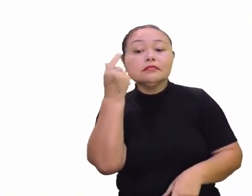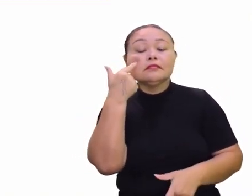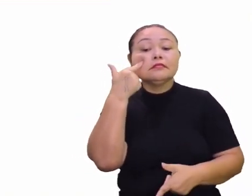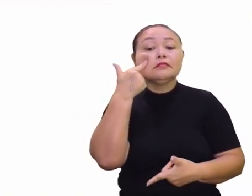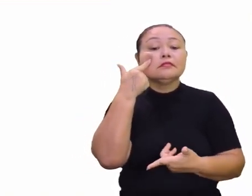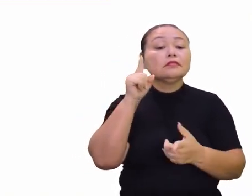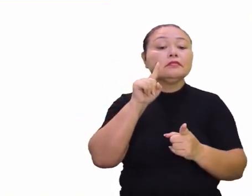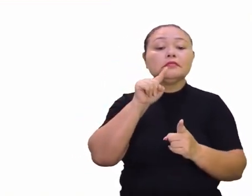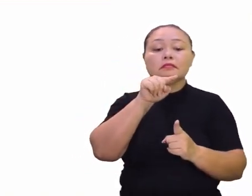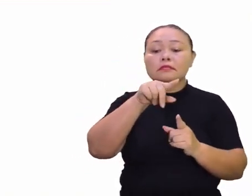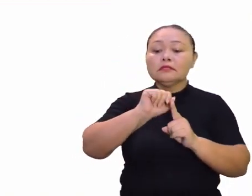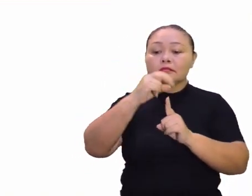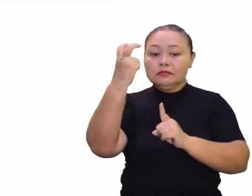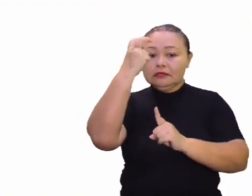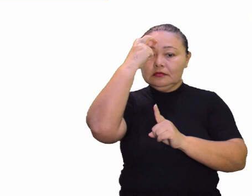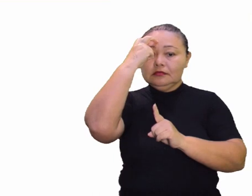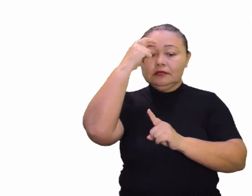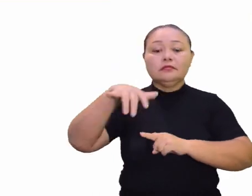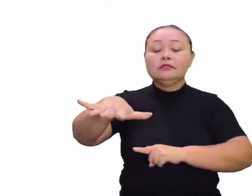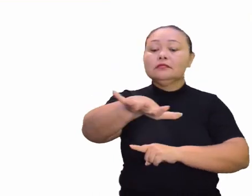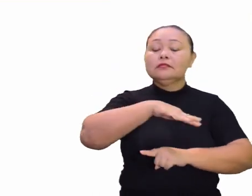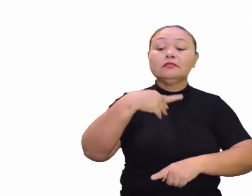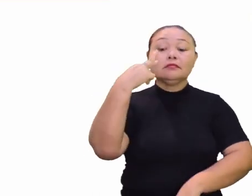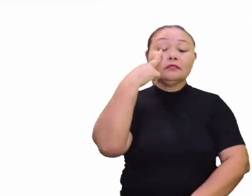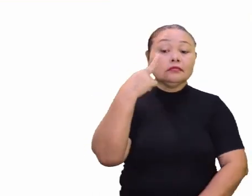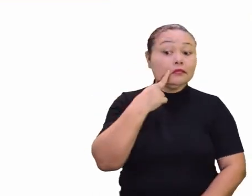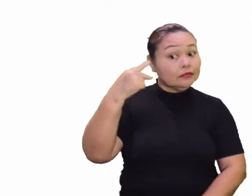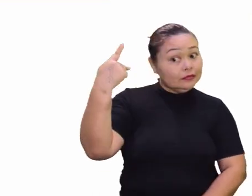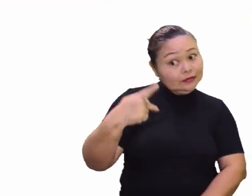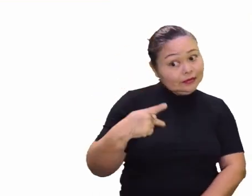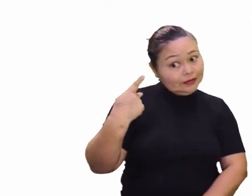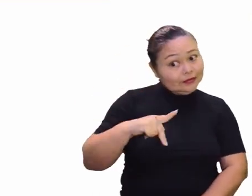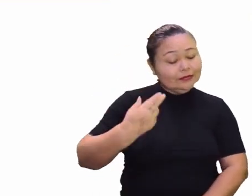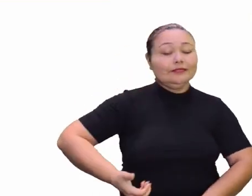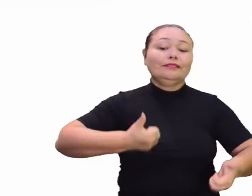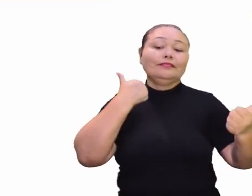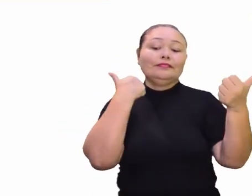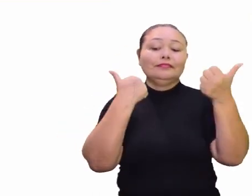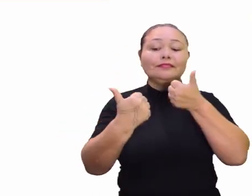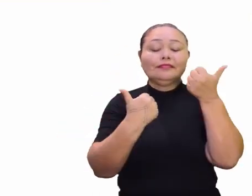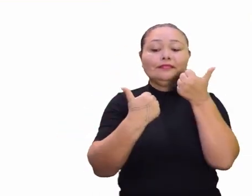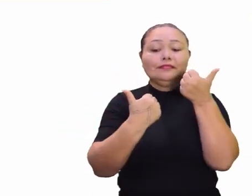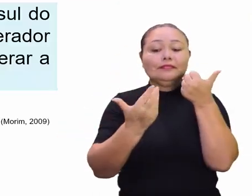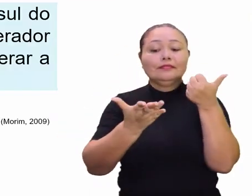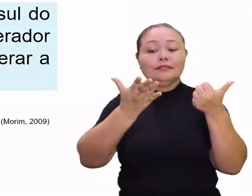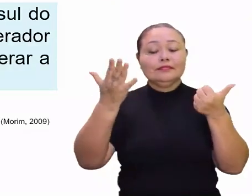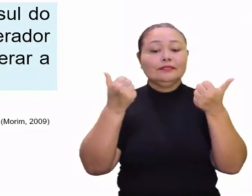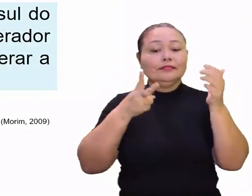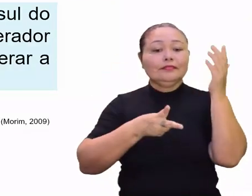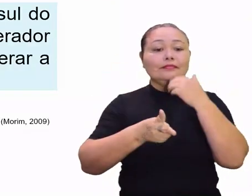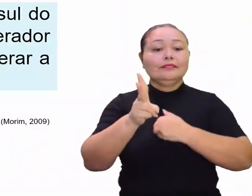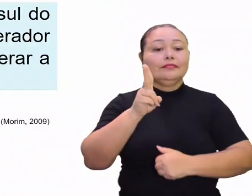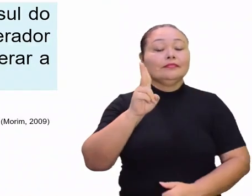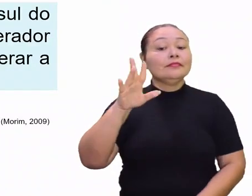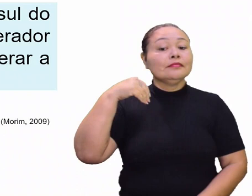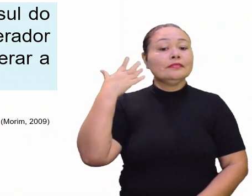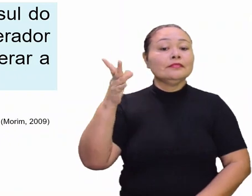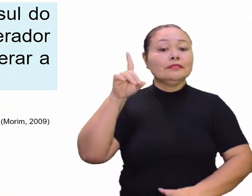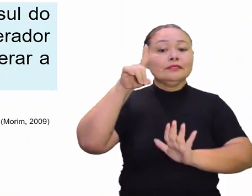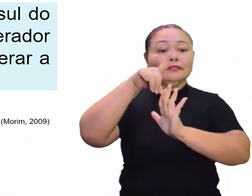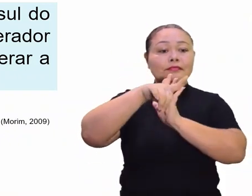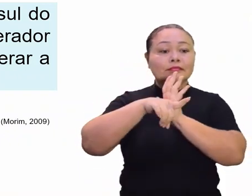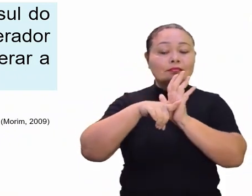os aspectos culturais do espaço rondoniense. Beleza. Vamos lá, continuando.